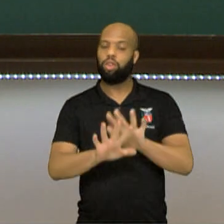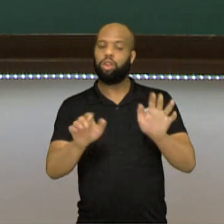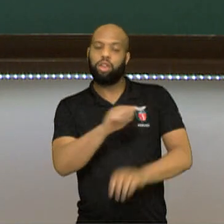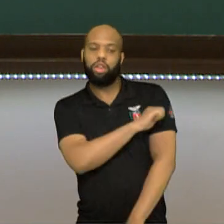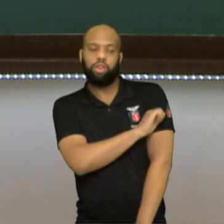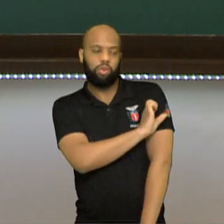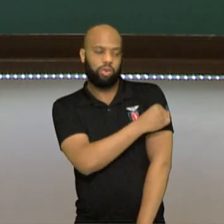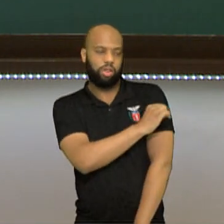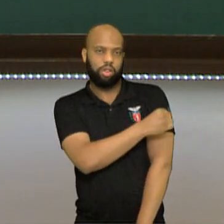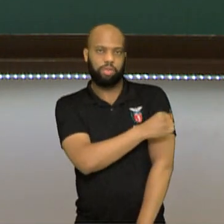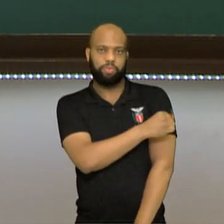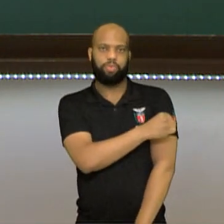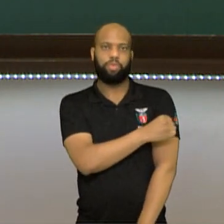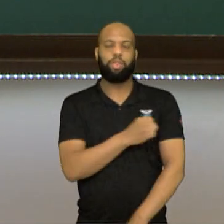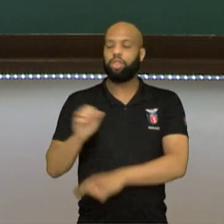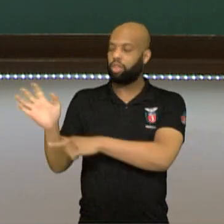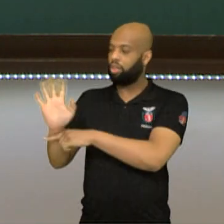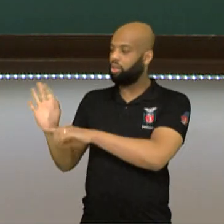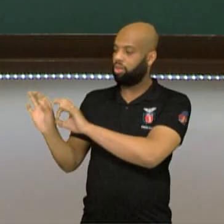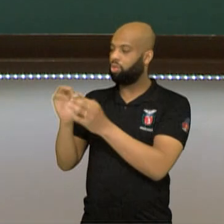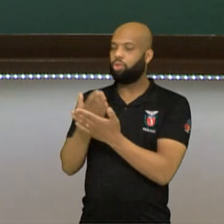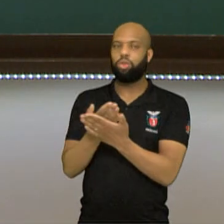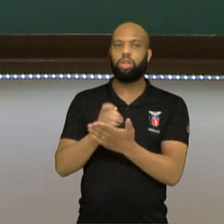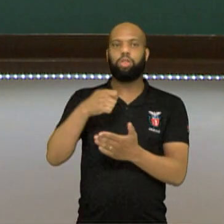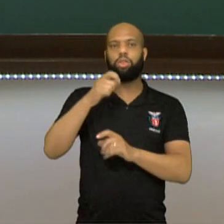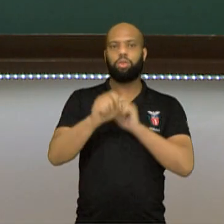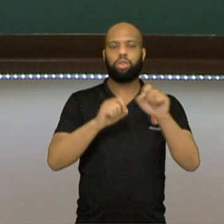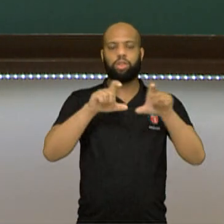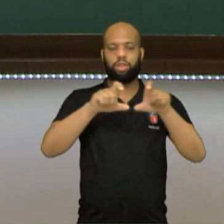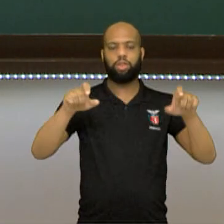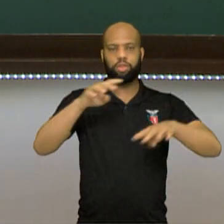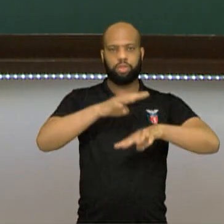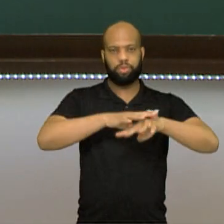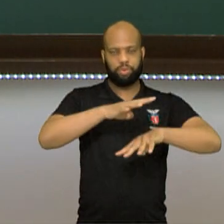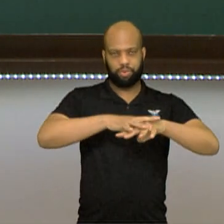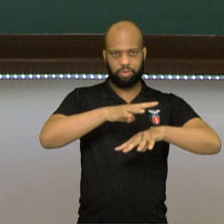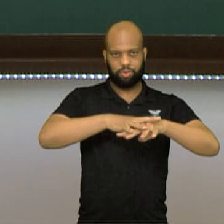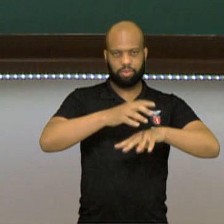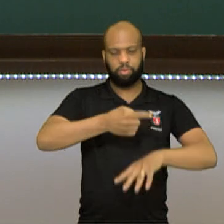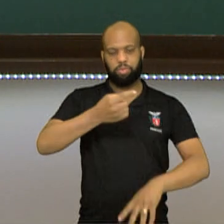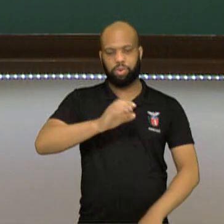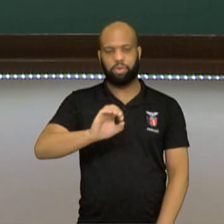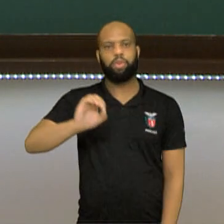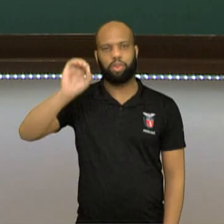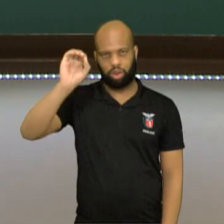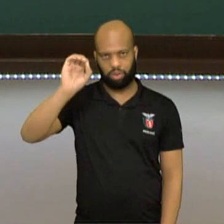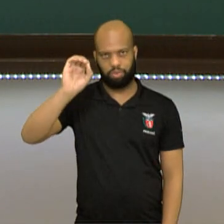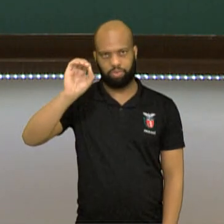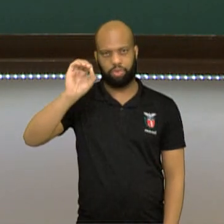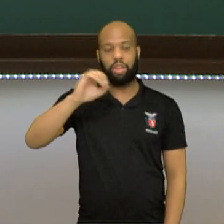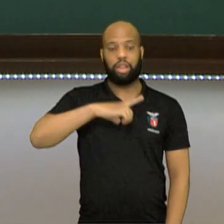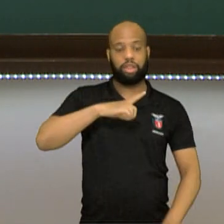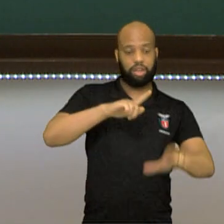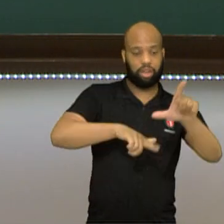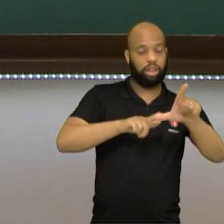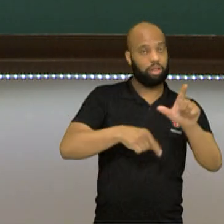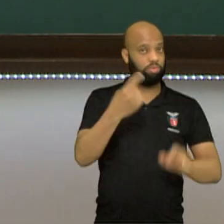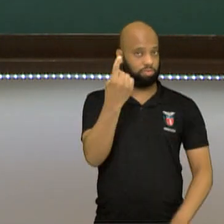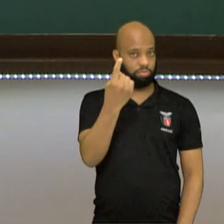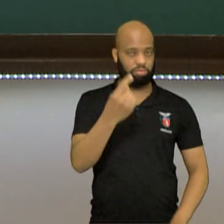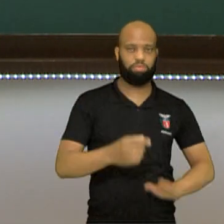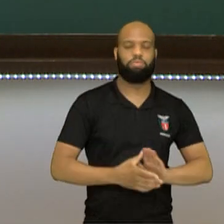Olá, estudante do oitavo ano! Neste vídeo, nós vamos falar um pouquinho sobre equações do primeiro grau com uma incógnita. Vamos